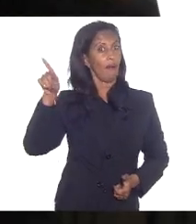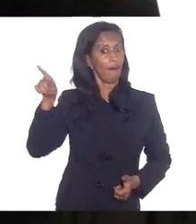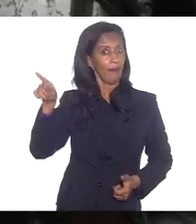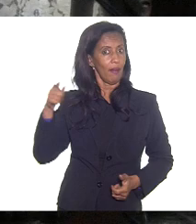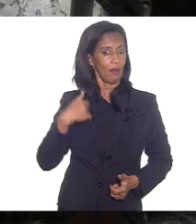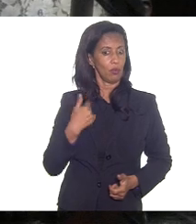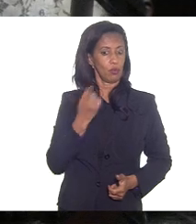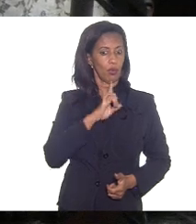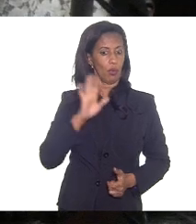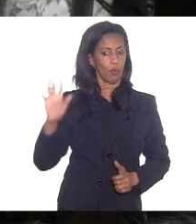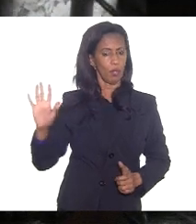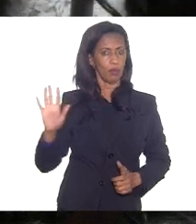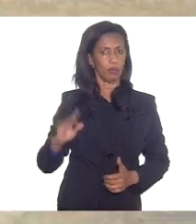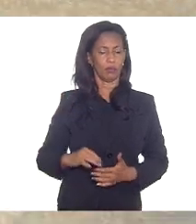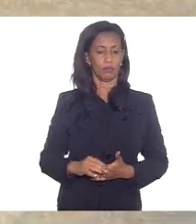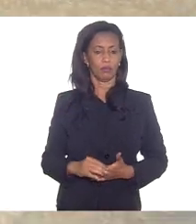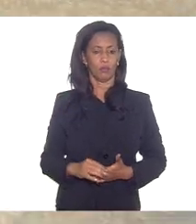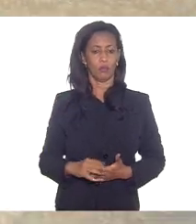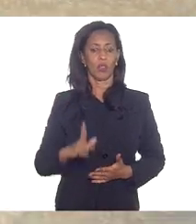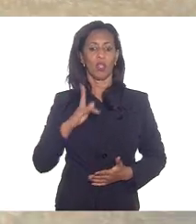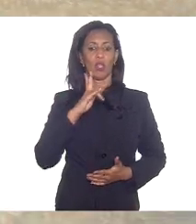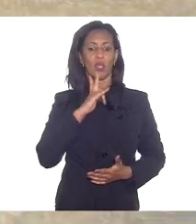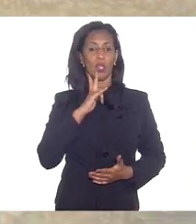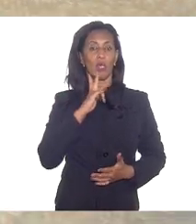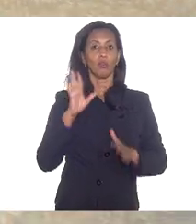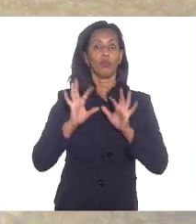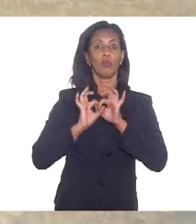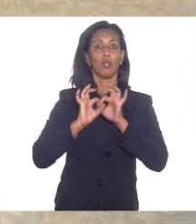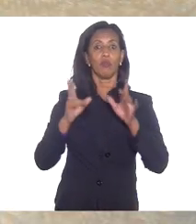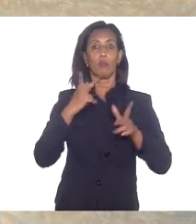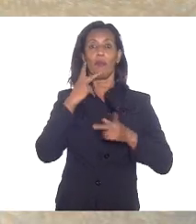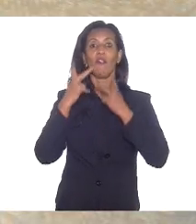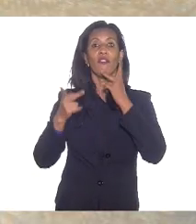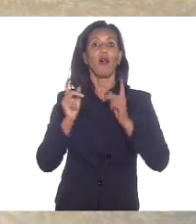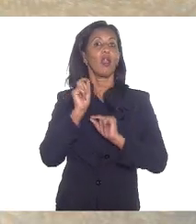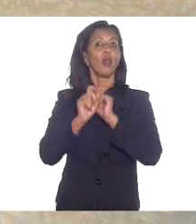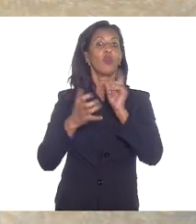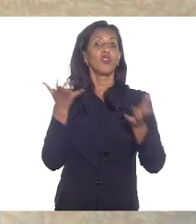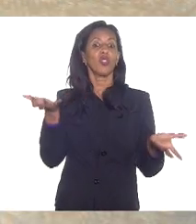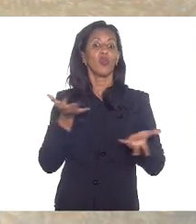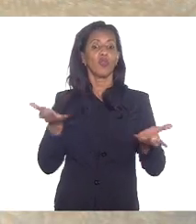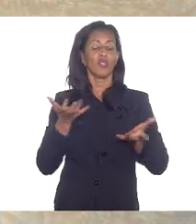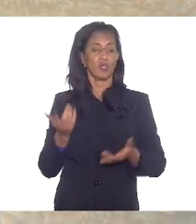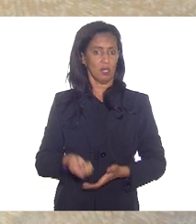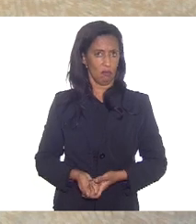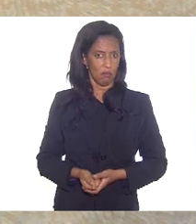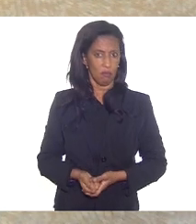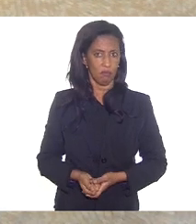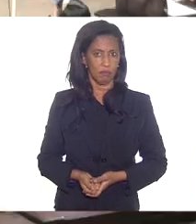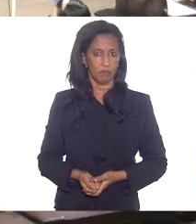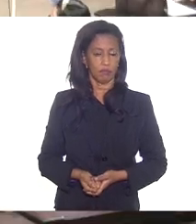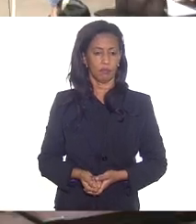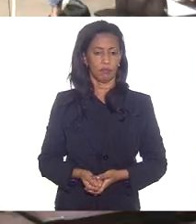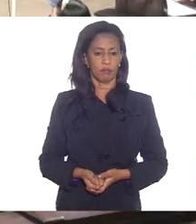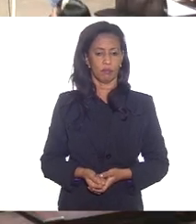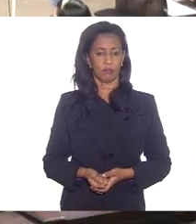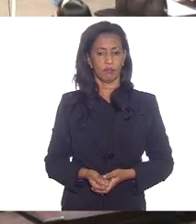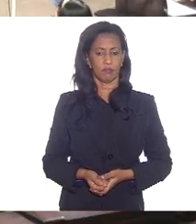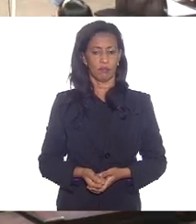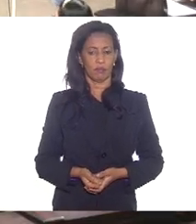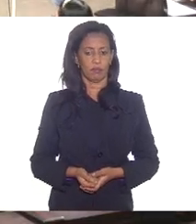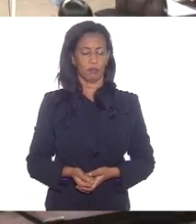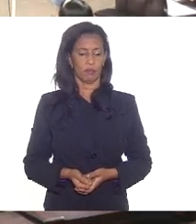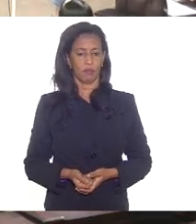Eu posso filmar o que eu quiser, a hora que eu quiser, pra eu ter um livre-arbítrio. Agora, não vai ser um pessoalista de merda que vai me impedir. Não vou dar